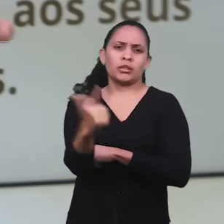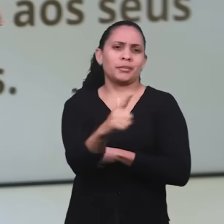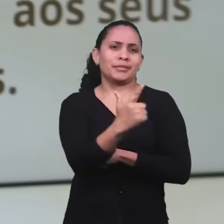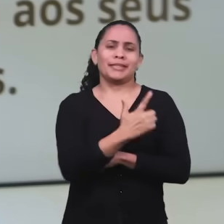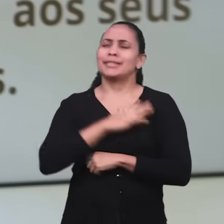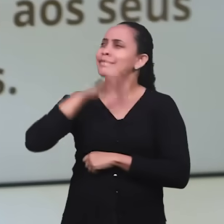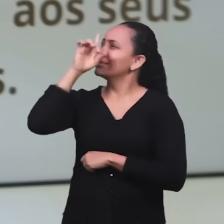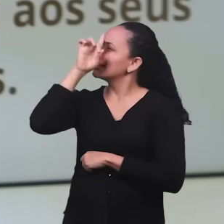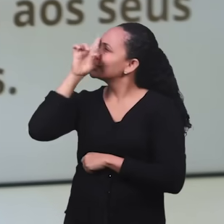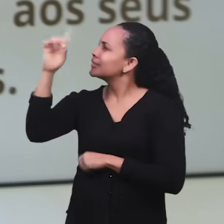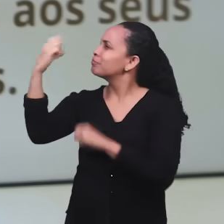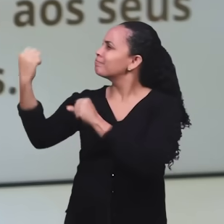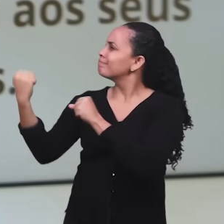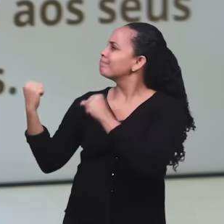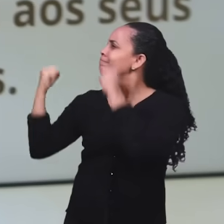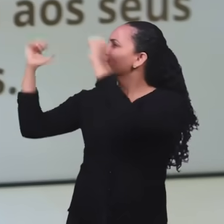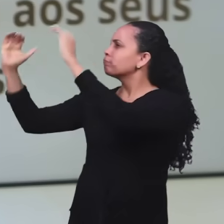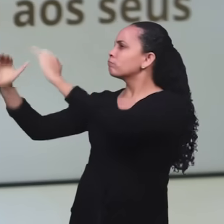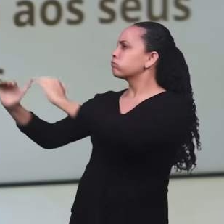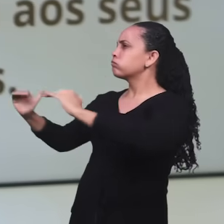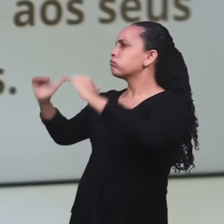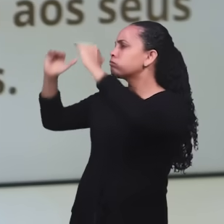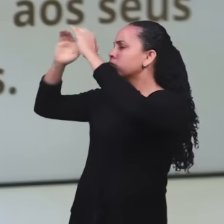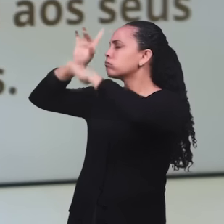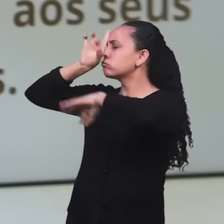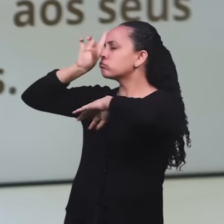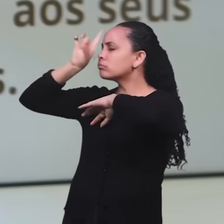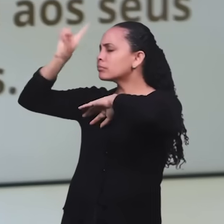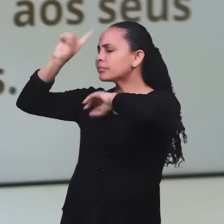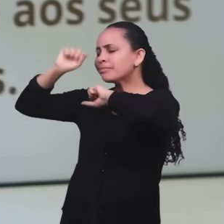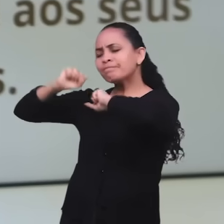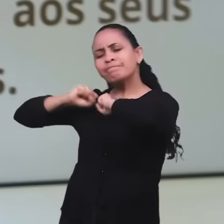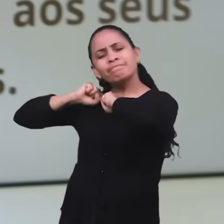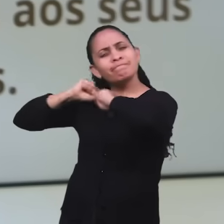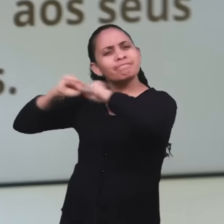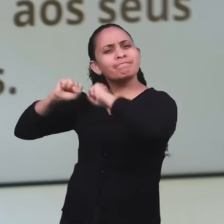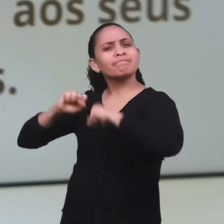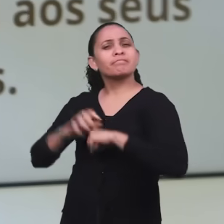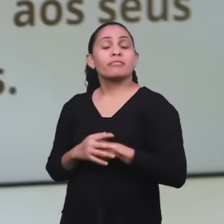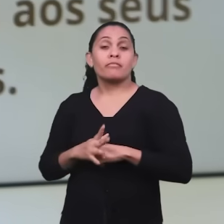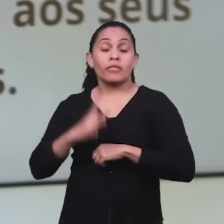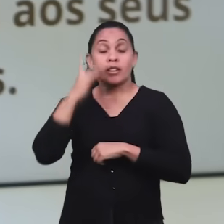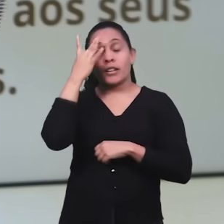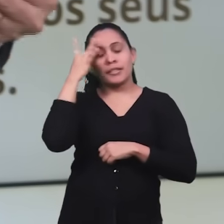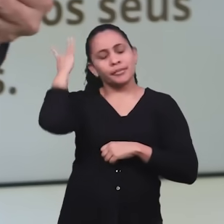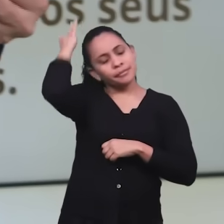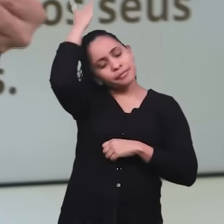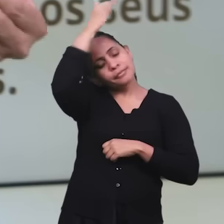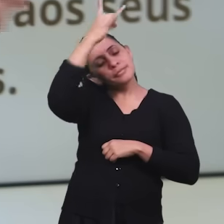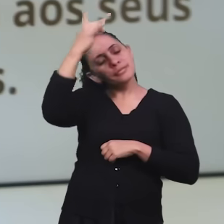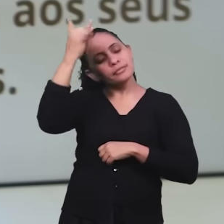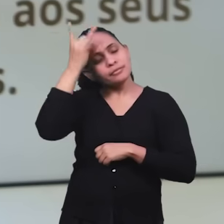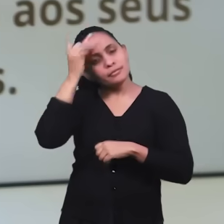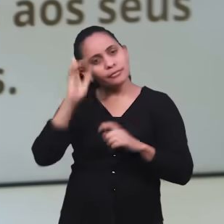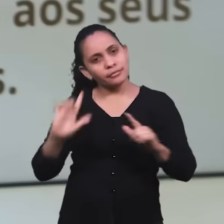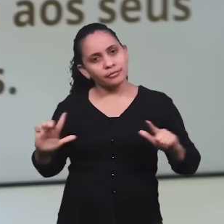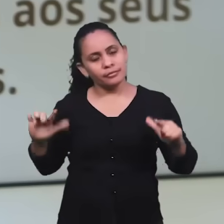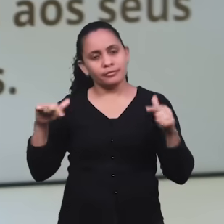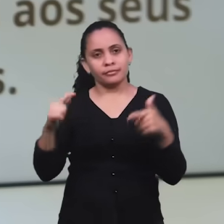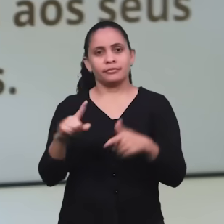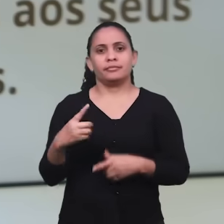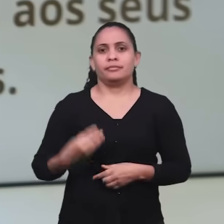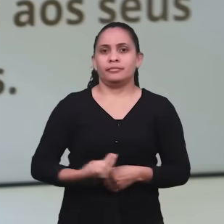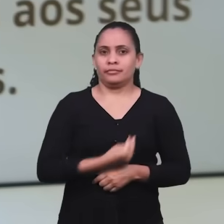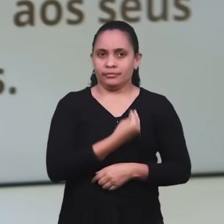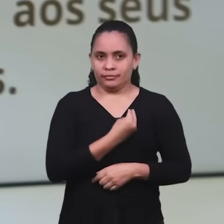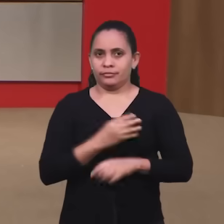impossível. O Deus dos deuses, Deus Todo-Poderoso, aquele que o seu Espírito Santo habita no